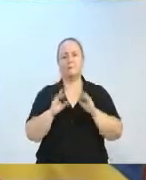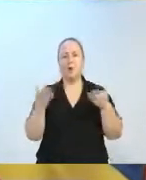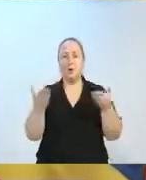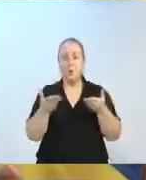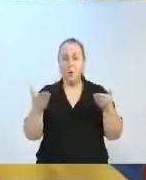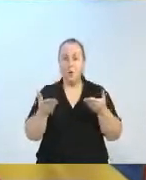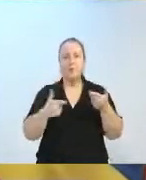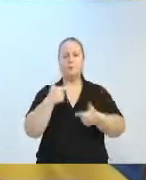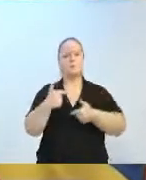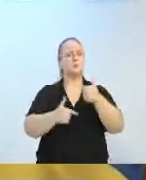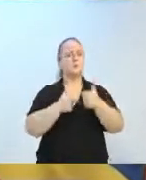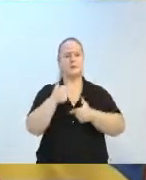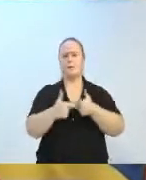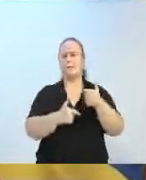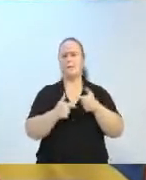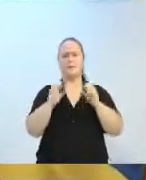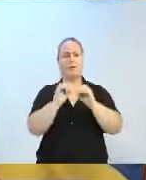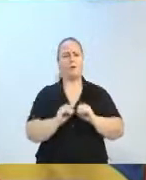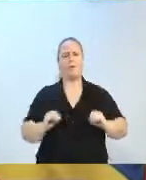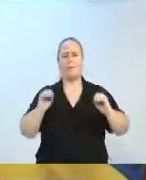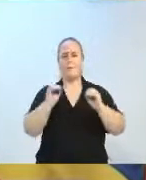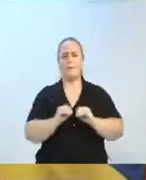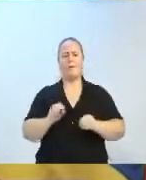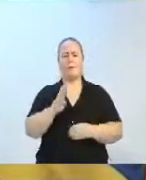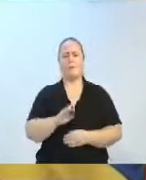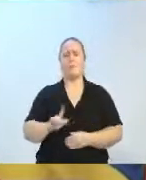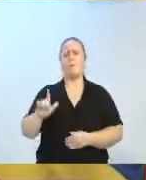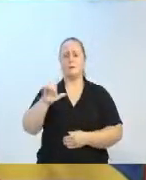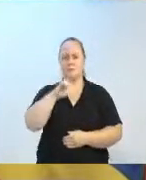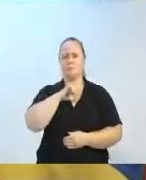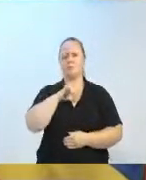serviços de hemodinâmica na cidade.